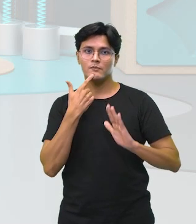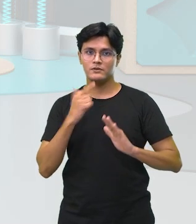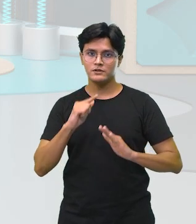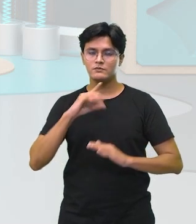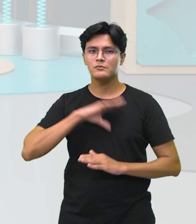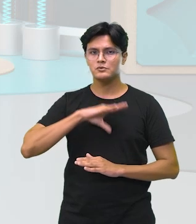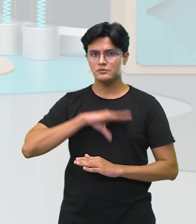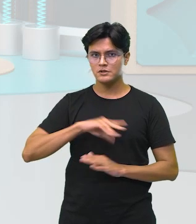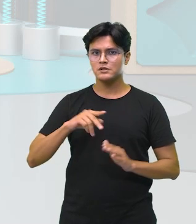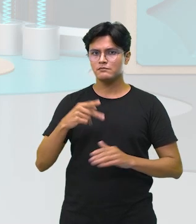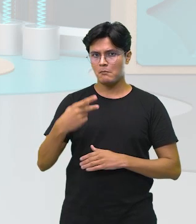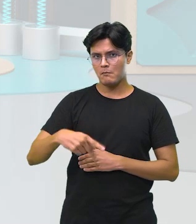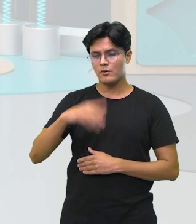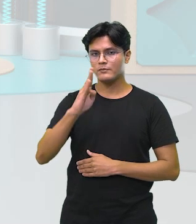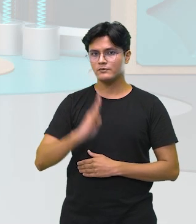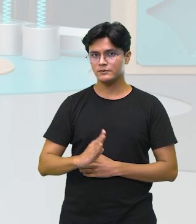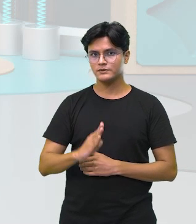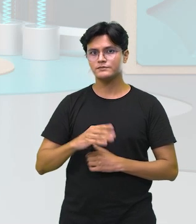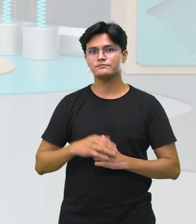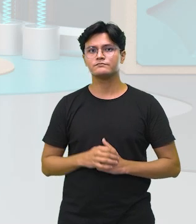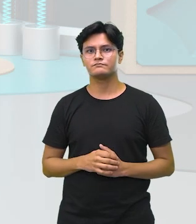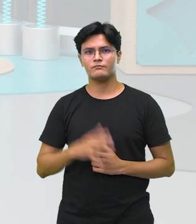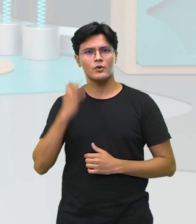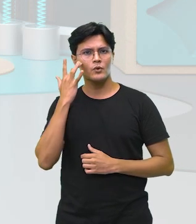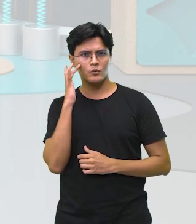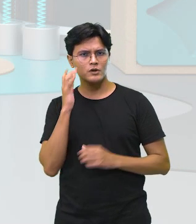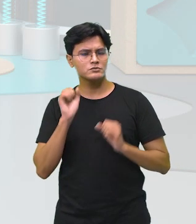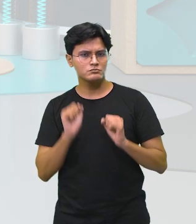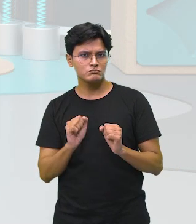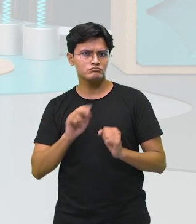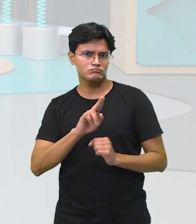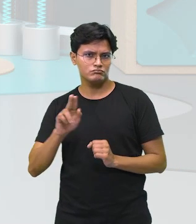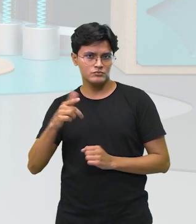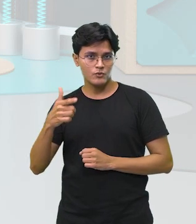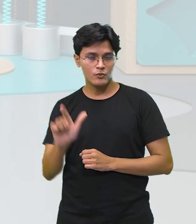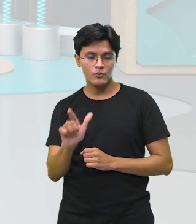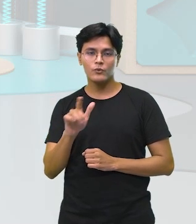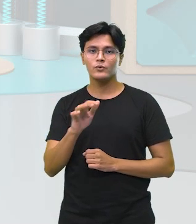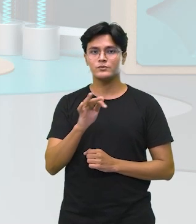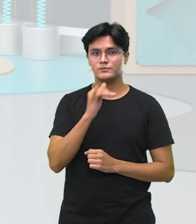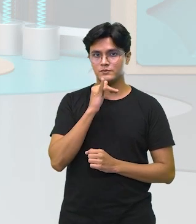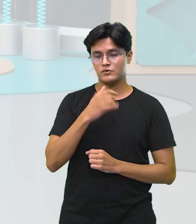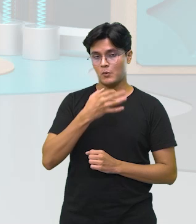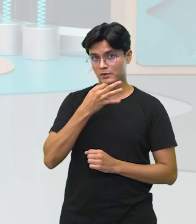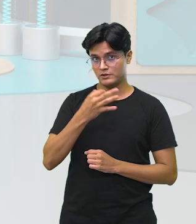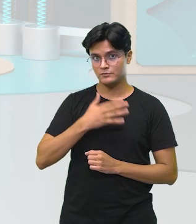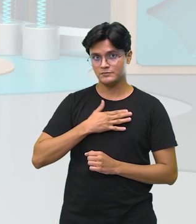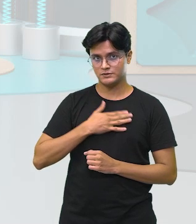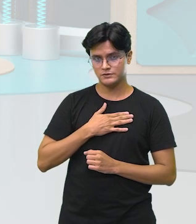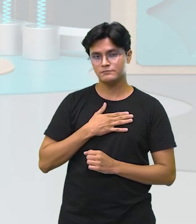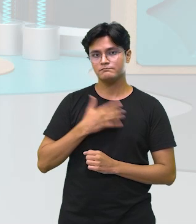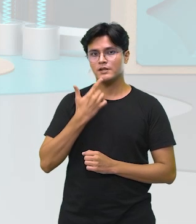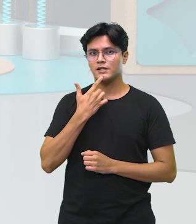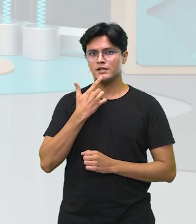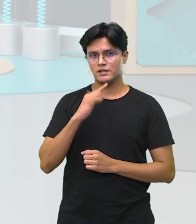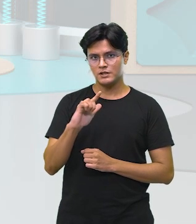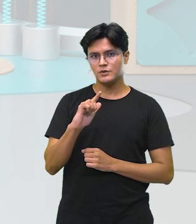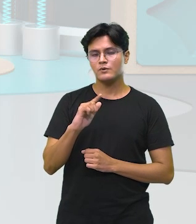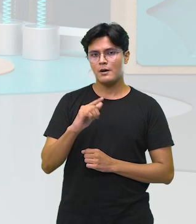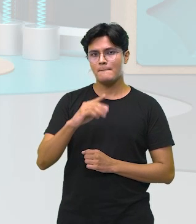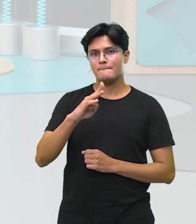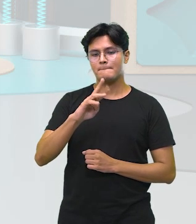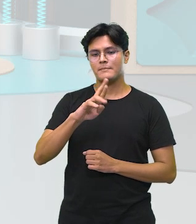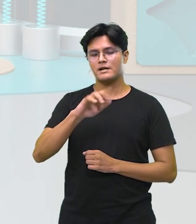brasileira que eu acho inclusive que já poderia até ser uma língua brasileira e não língua portuguesa porque nós nós temos uma característica muito própria